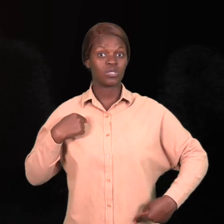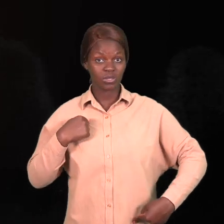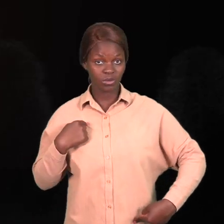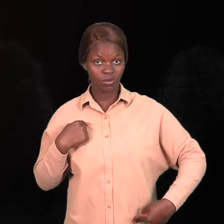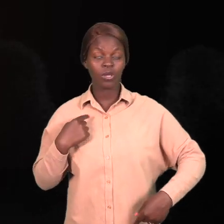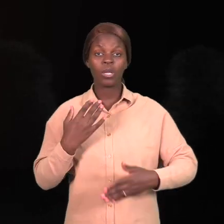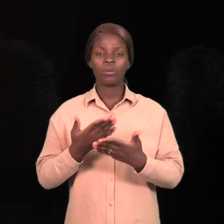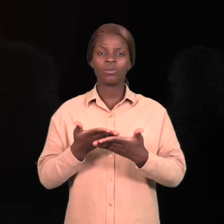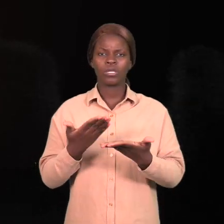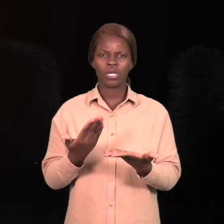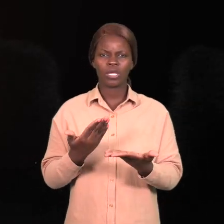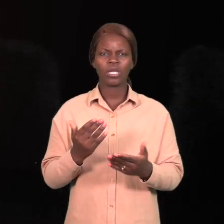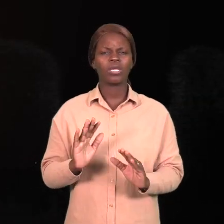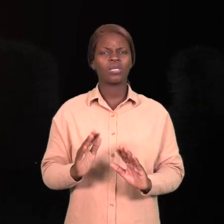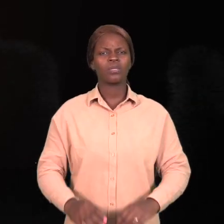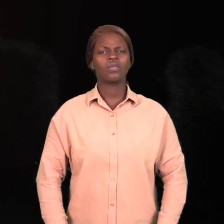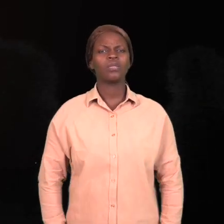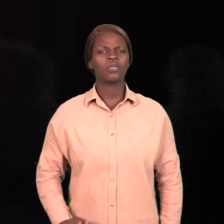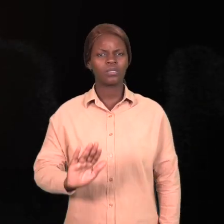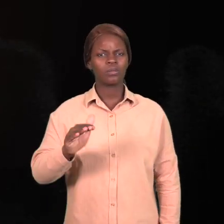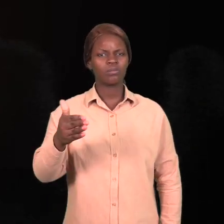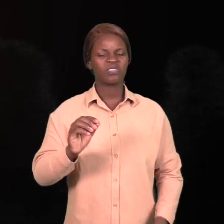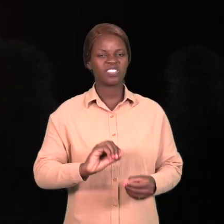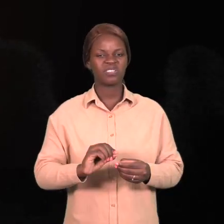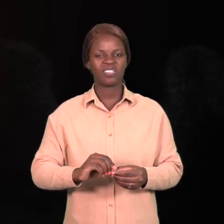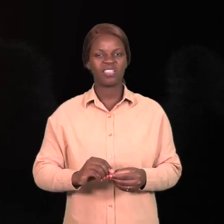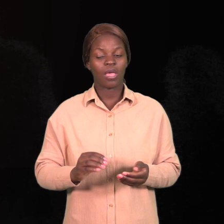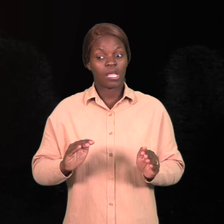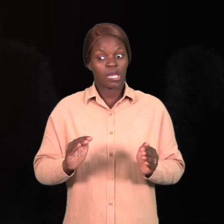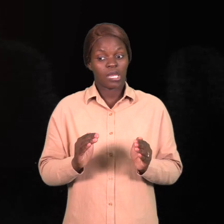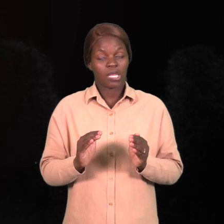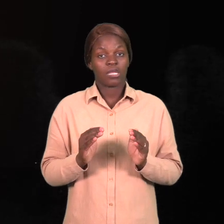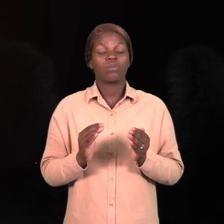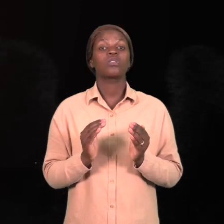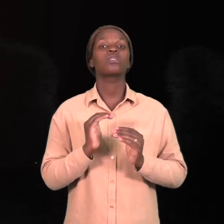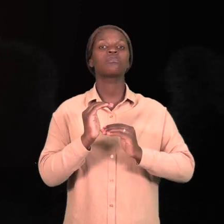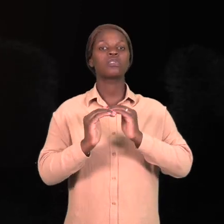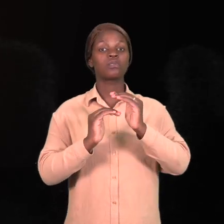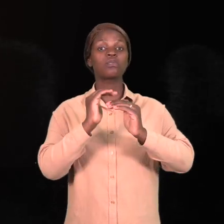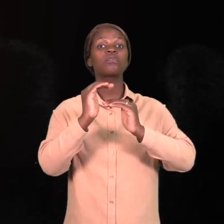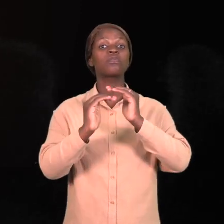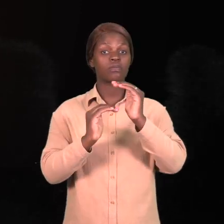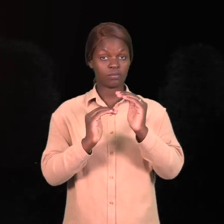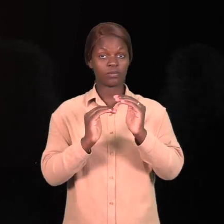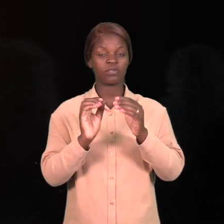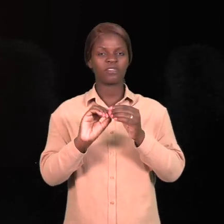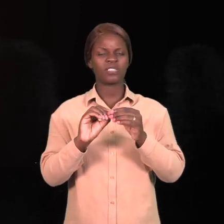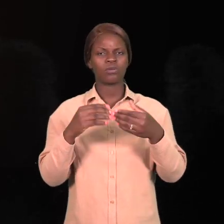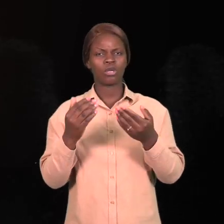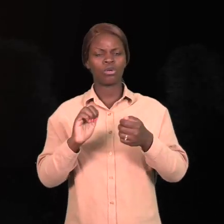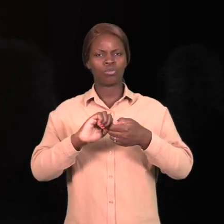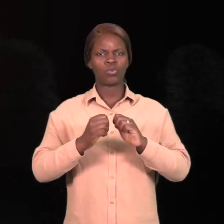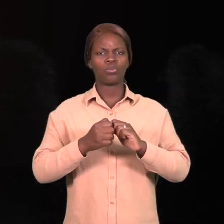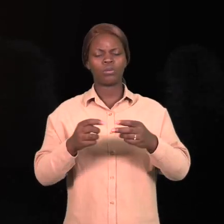pode traduzir-se na baixa produtividade do país, o que nos leva ao primeiro ponto, a